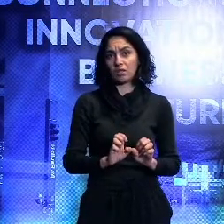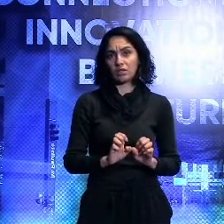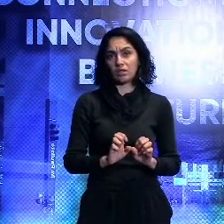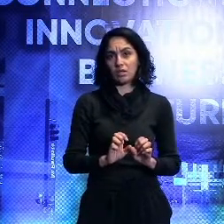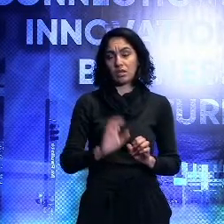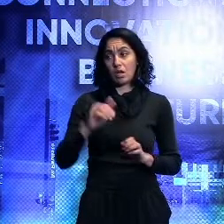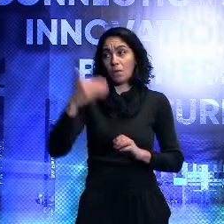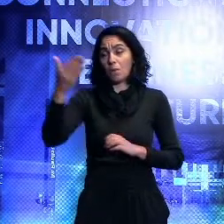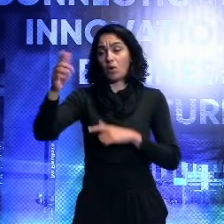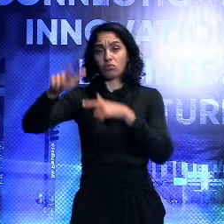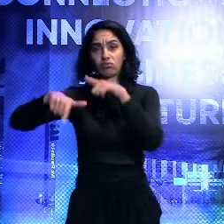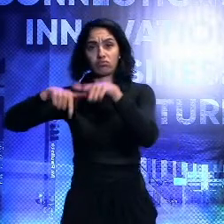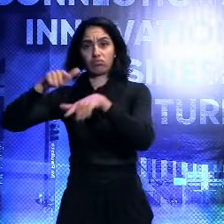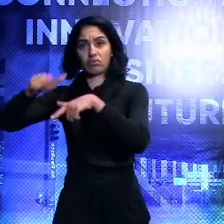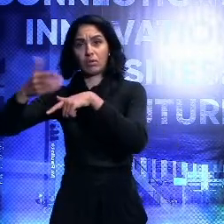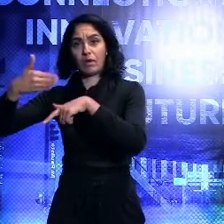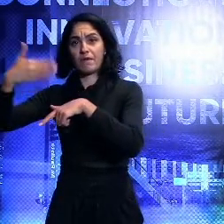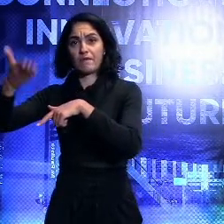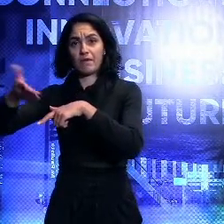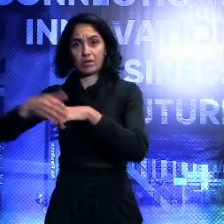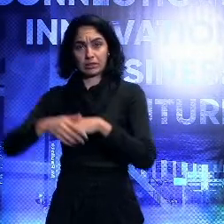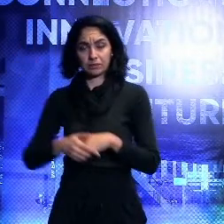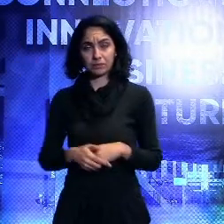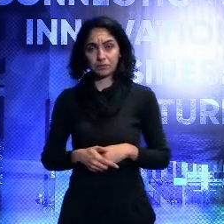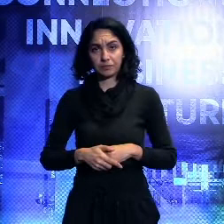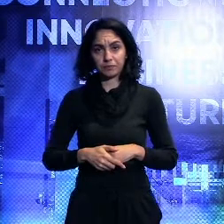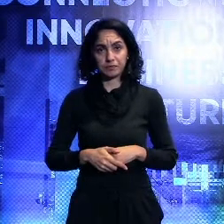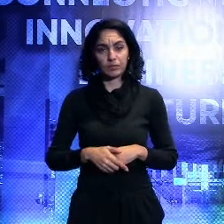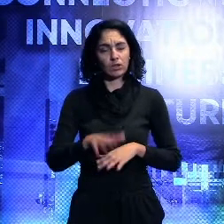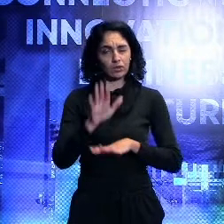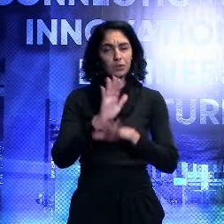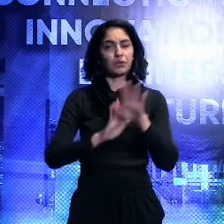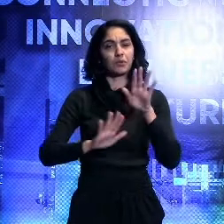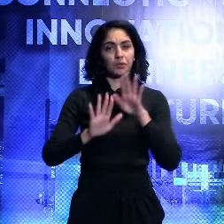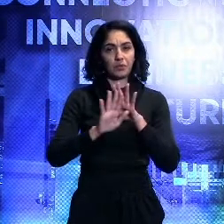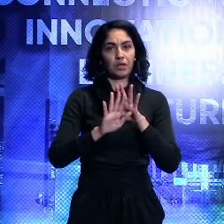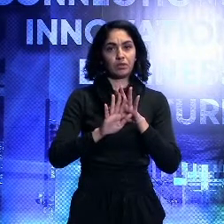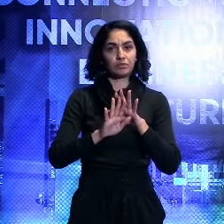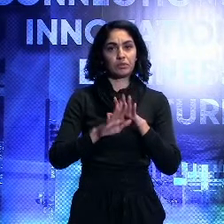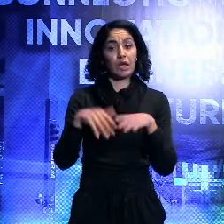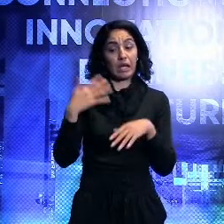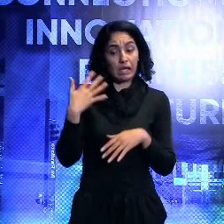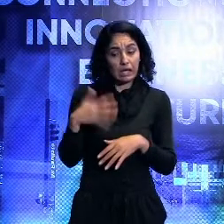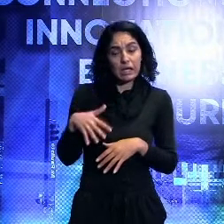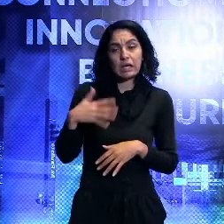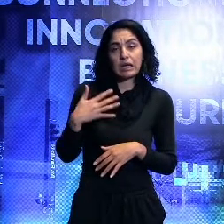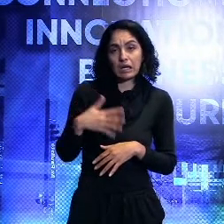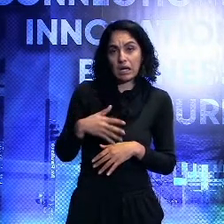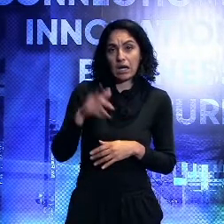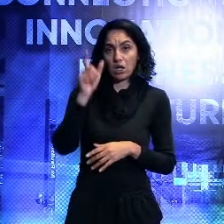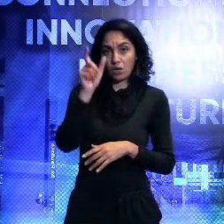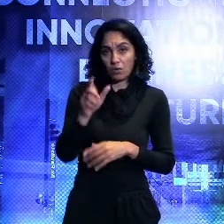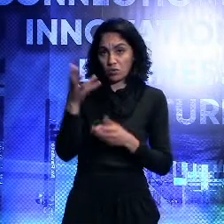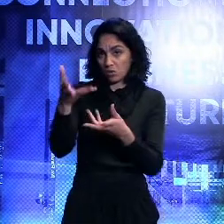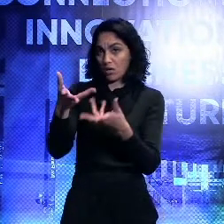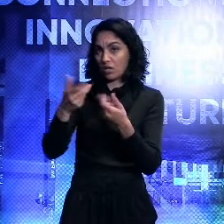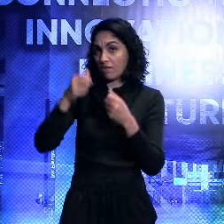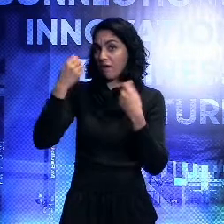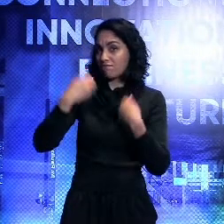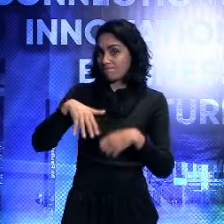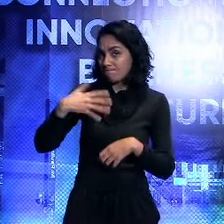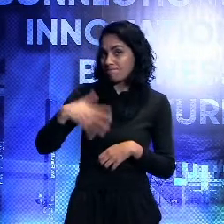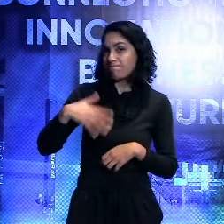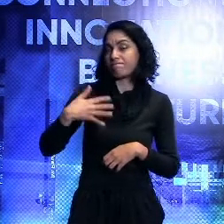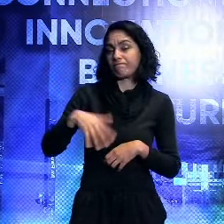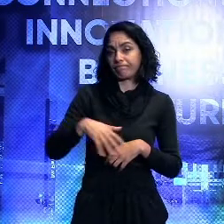mercado. Então, temos que ter cuidado com isso. O custo de fazer uma pessoa qualitativa bem feita é muito alto. Falta